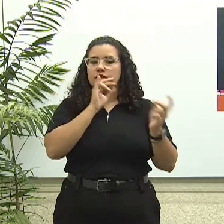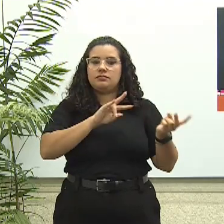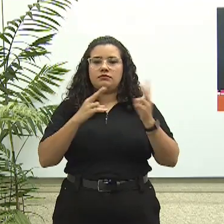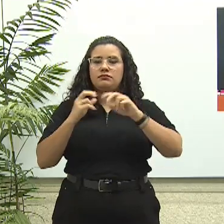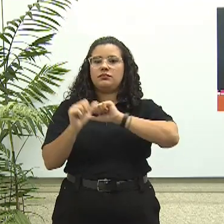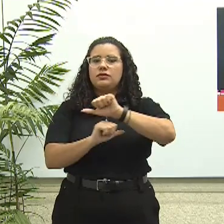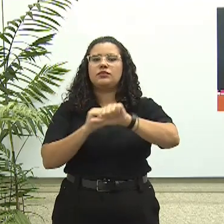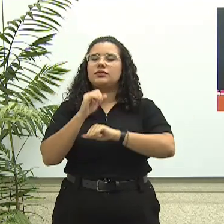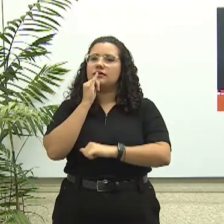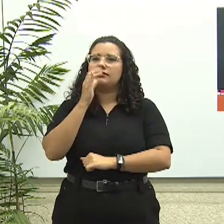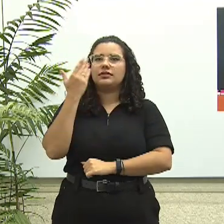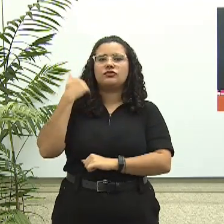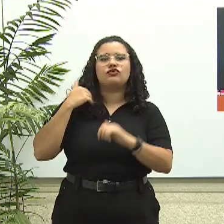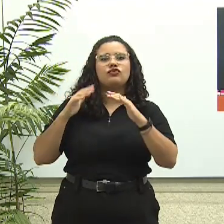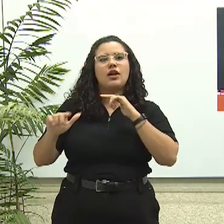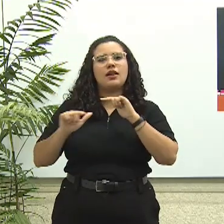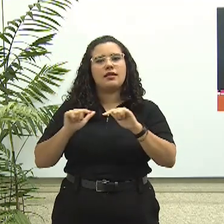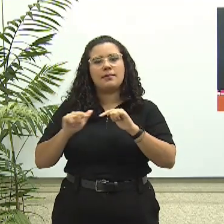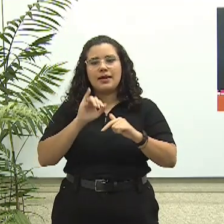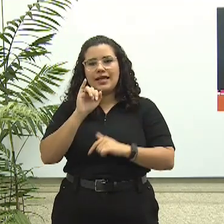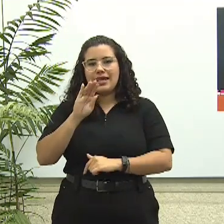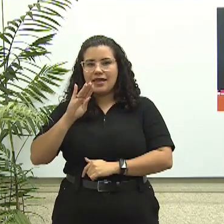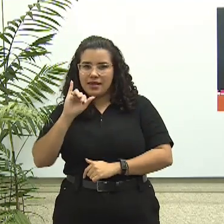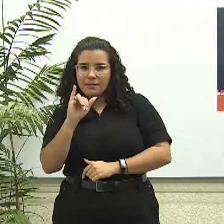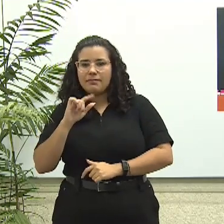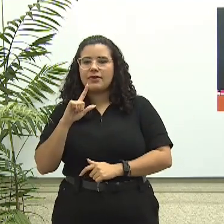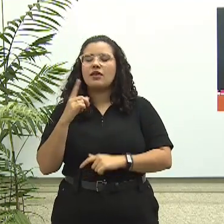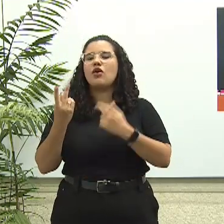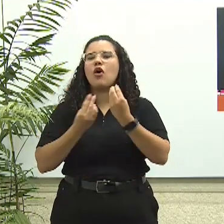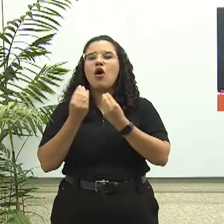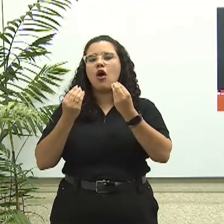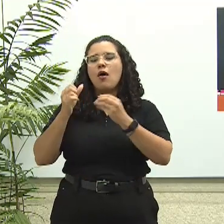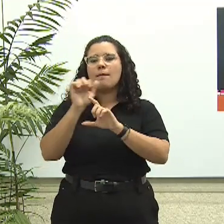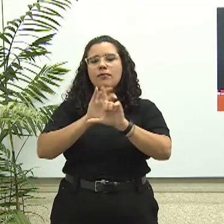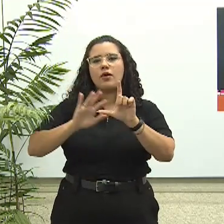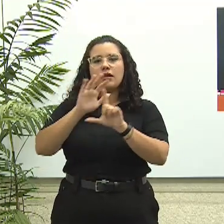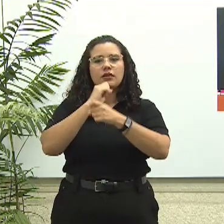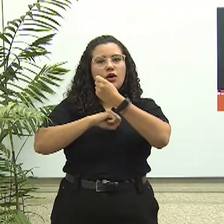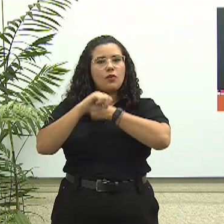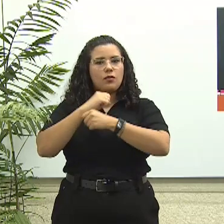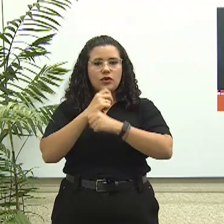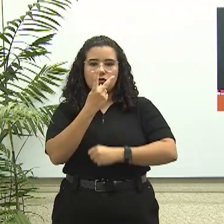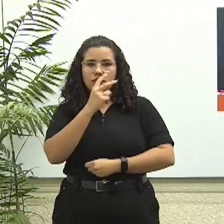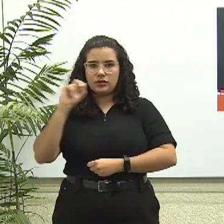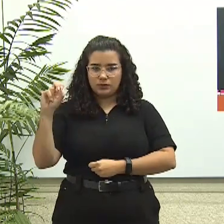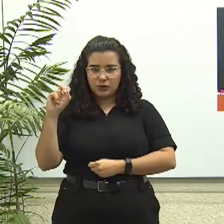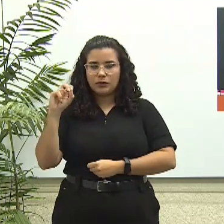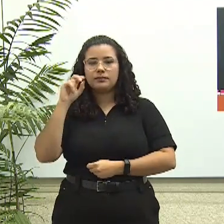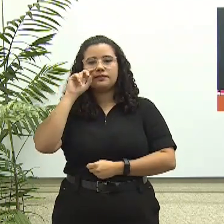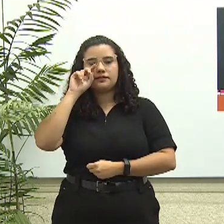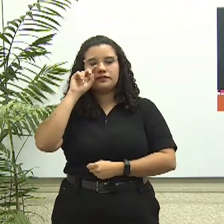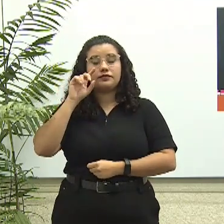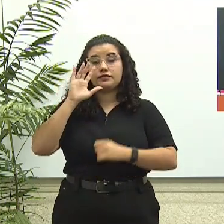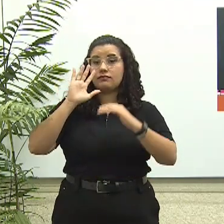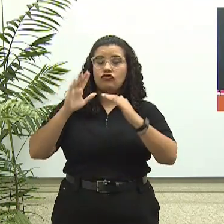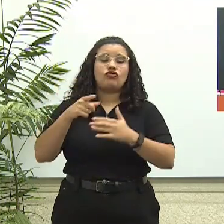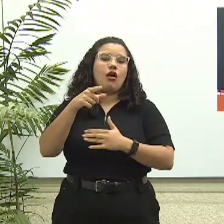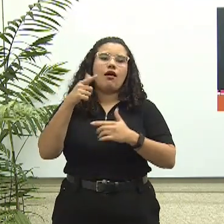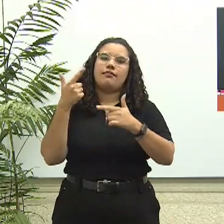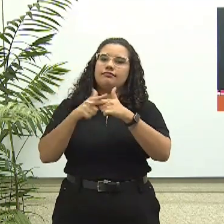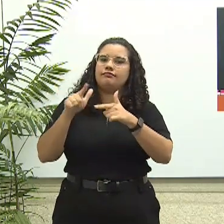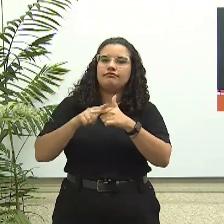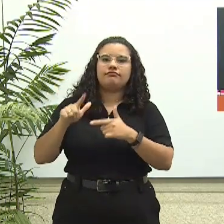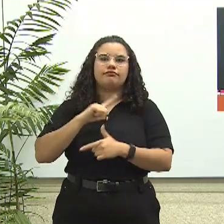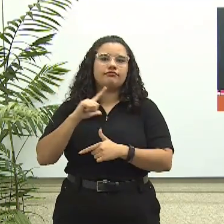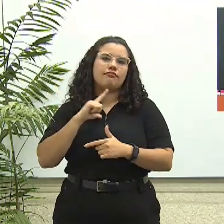tava lembrando aqui trabalhei no Ig a gente pensar os portais nos anos 2000 né Eh já era uma falácia se a gente pensar